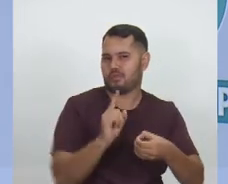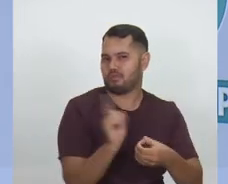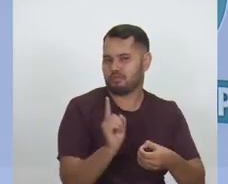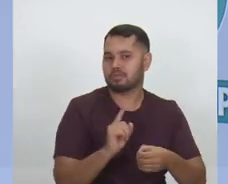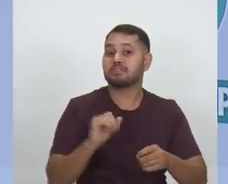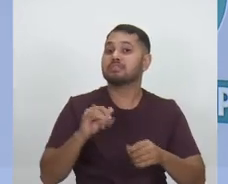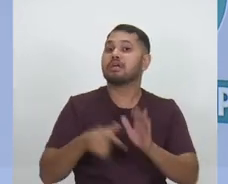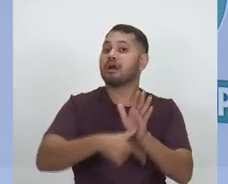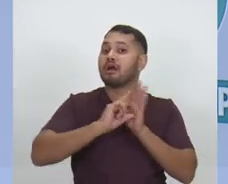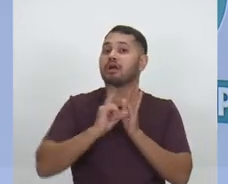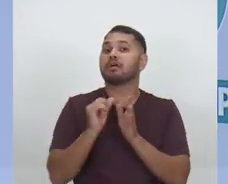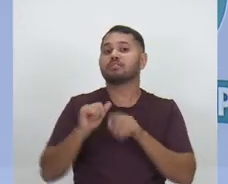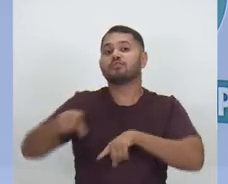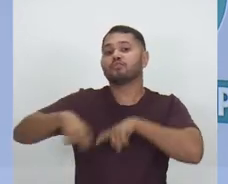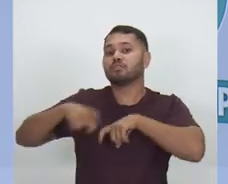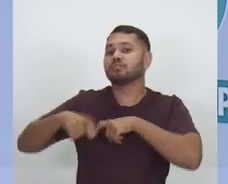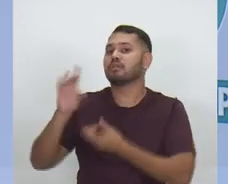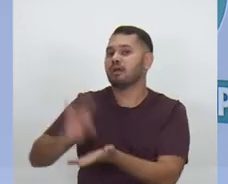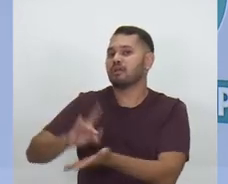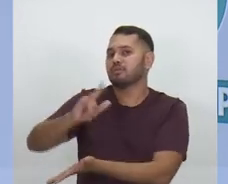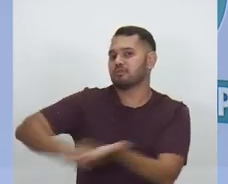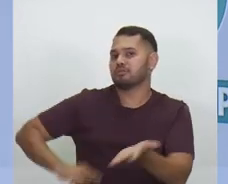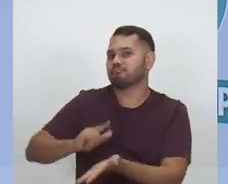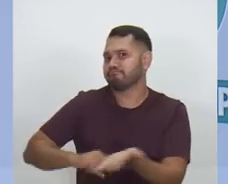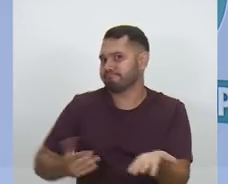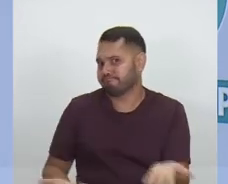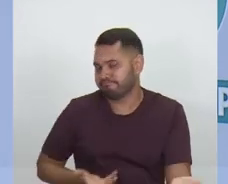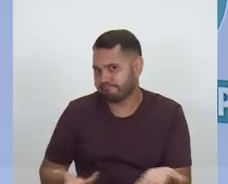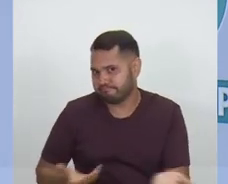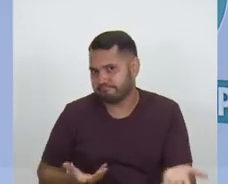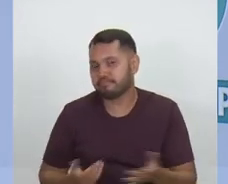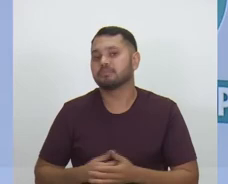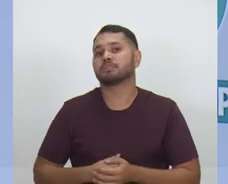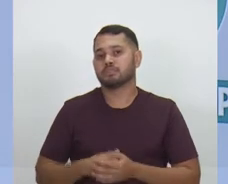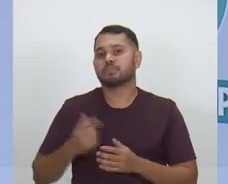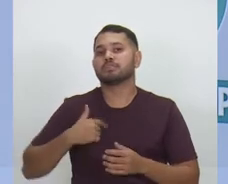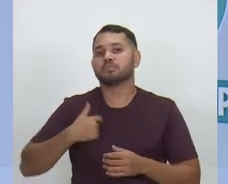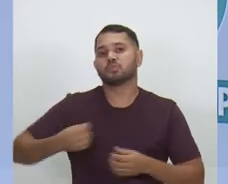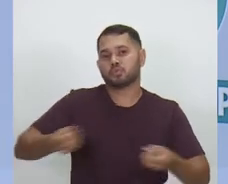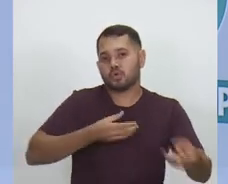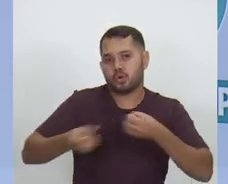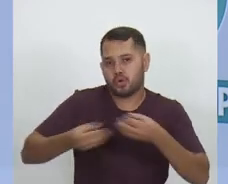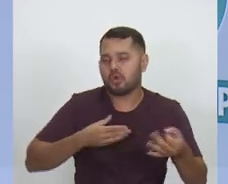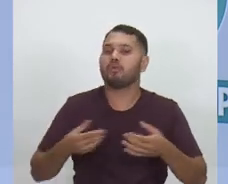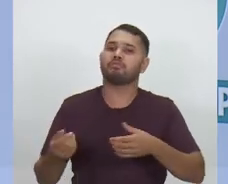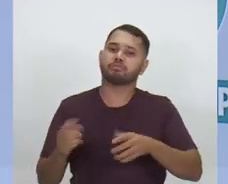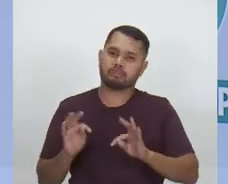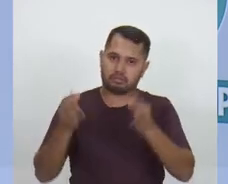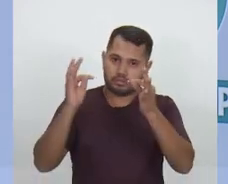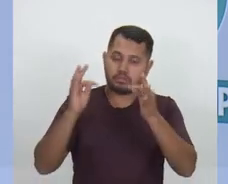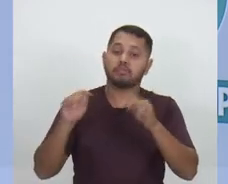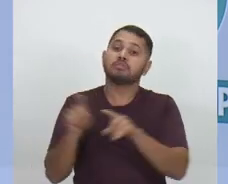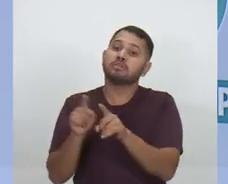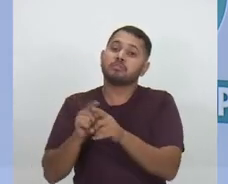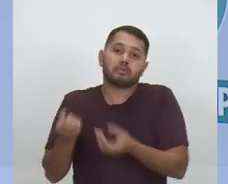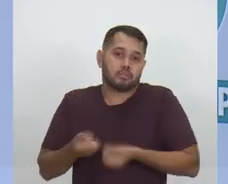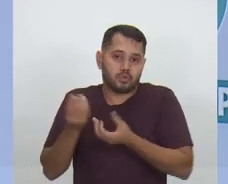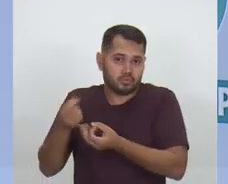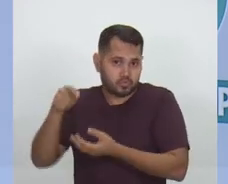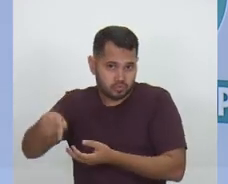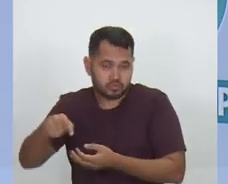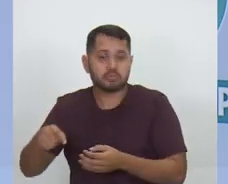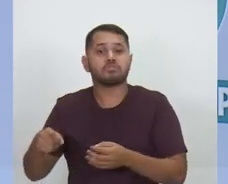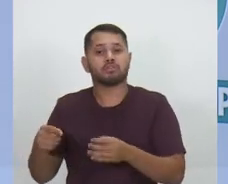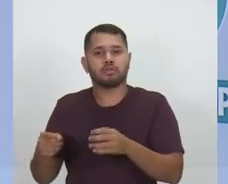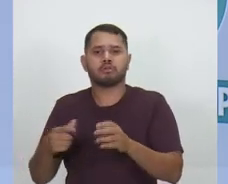regularização fundiária sem técnica tecnologias novas e mecanização e escoamento da produção a um preço